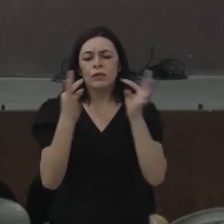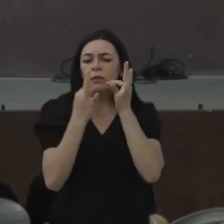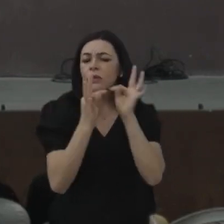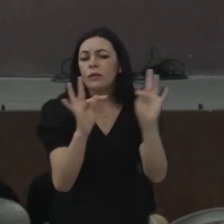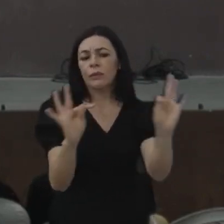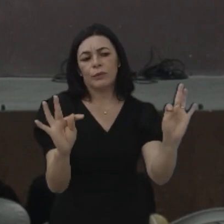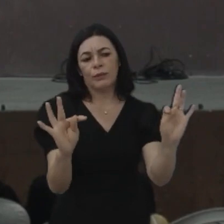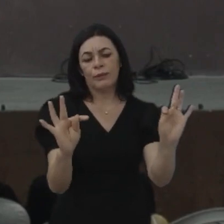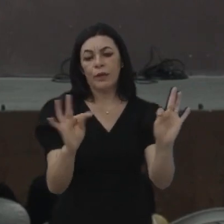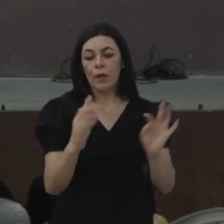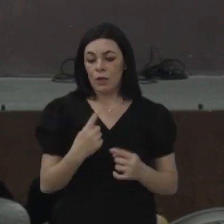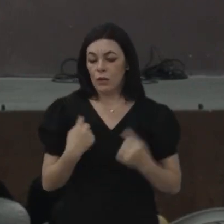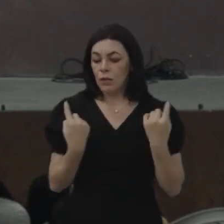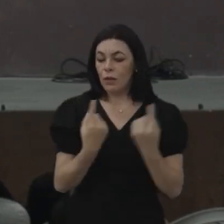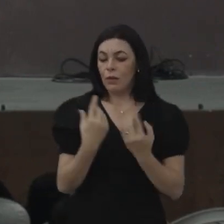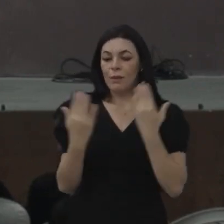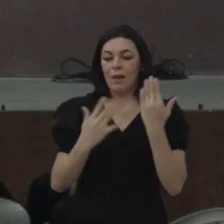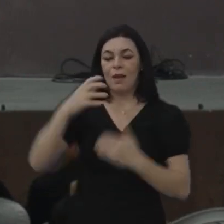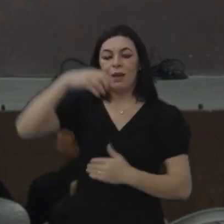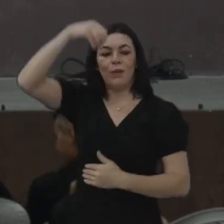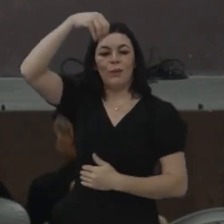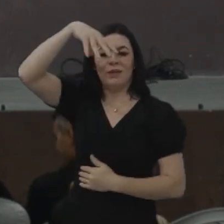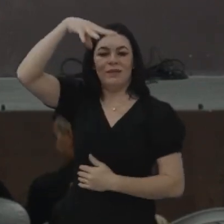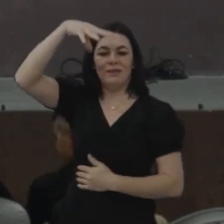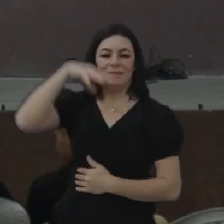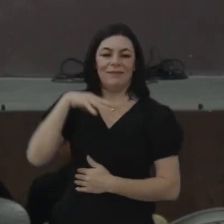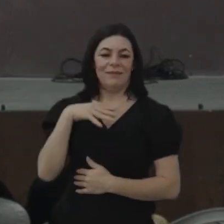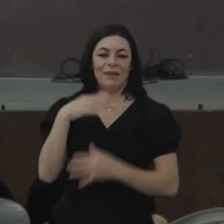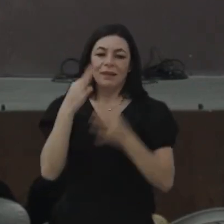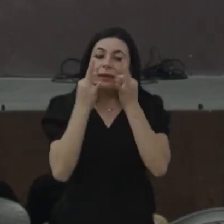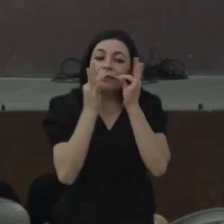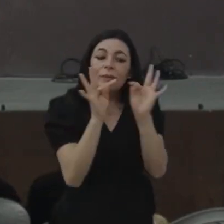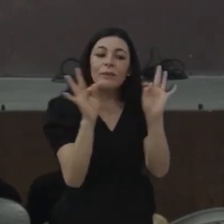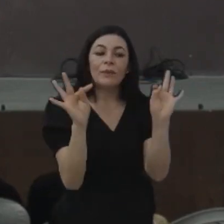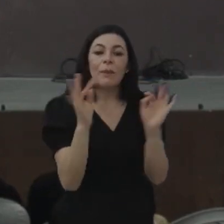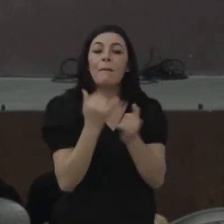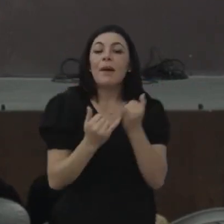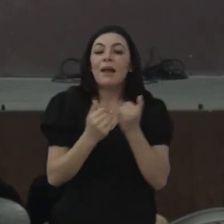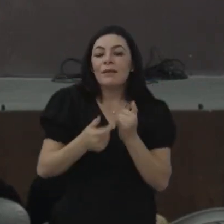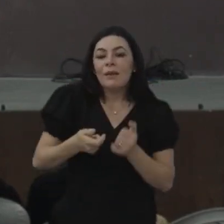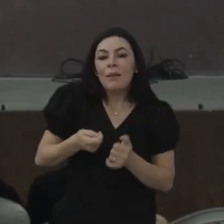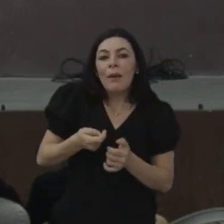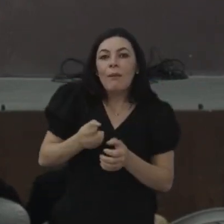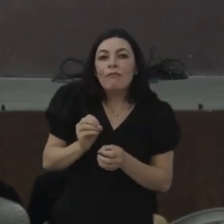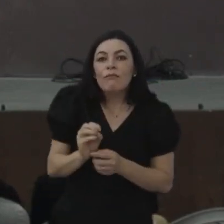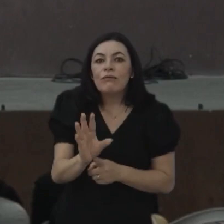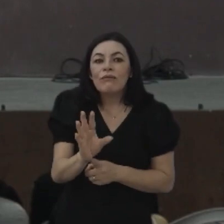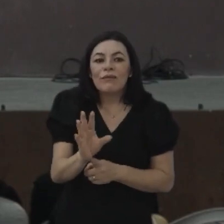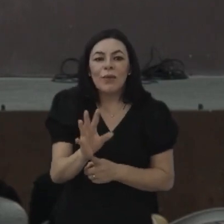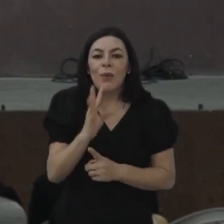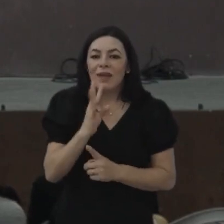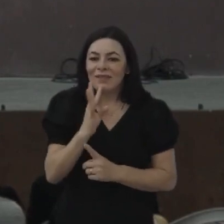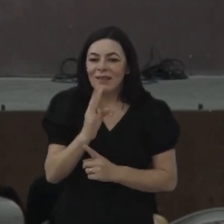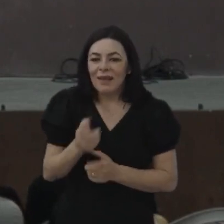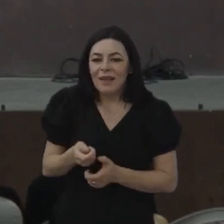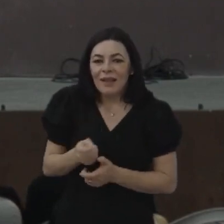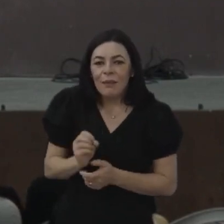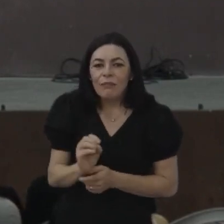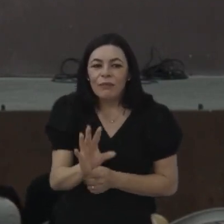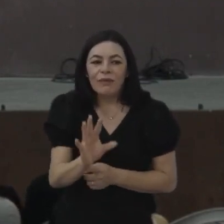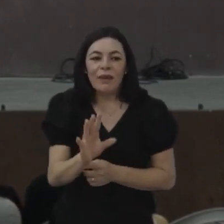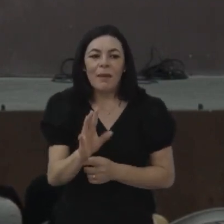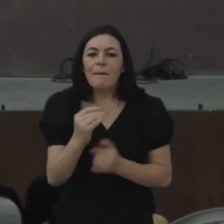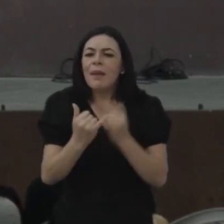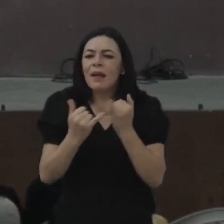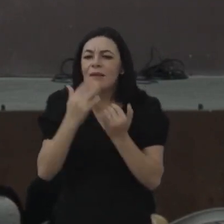Nós somos lamparinas de Deus. Nós somos lanternas de Deus. Nós somos o tempero de